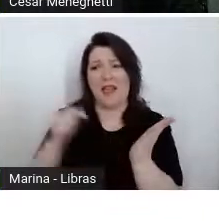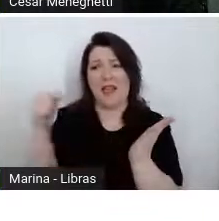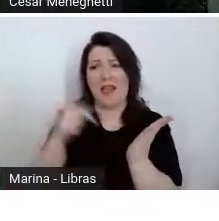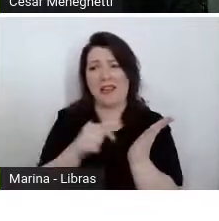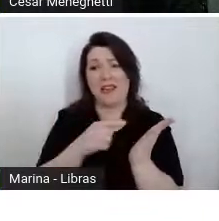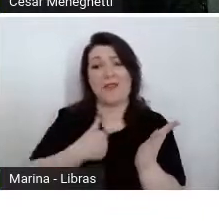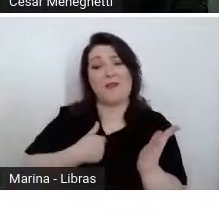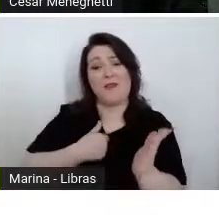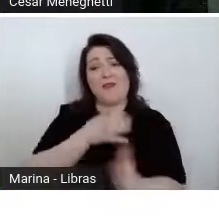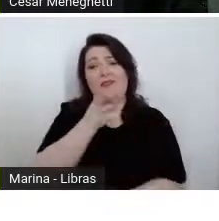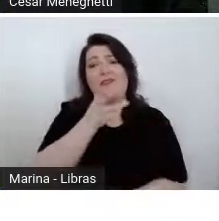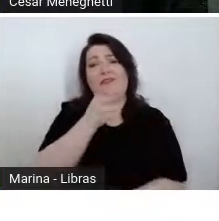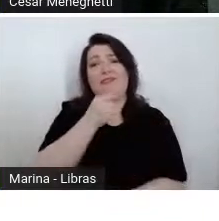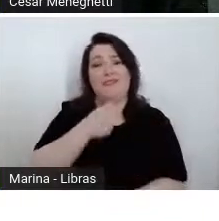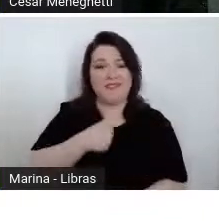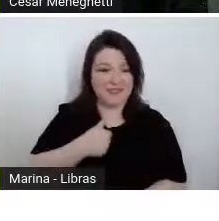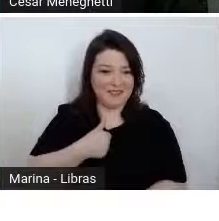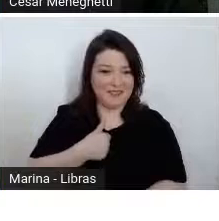muito